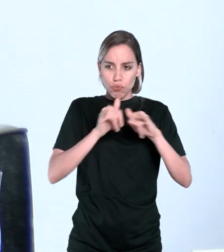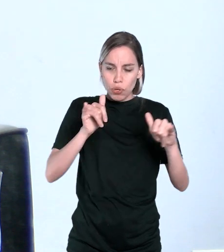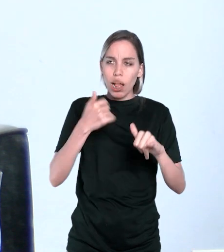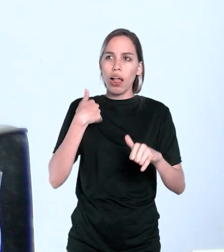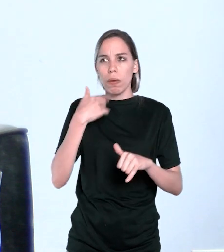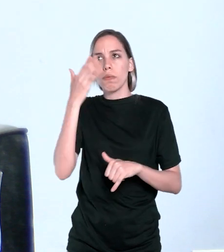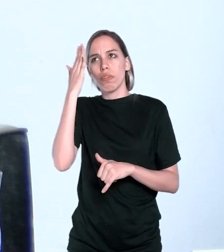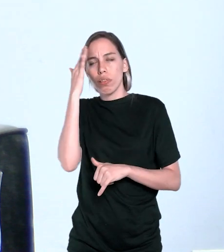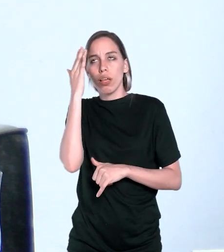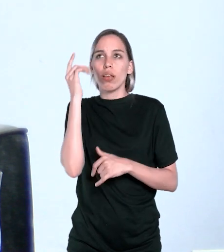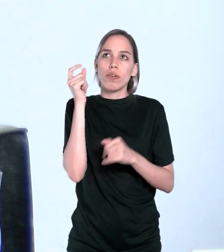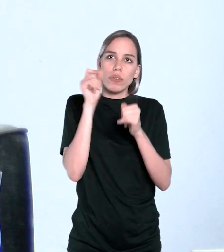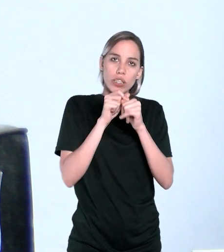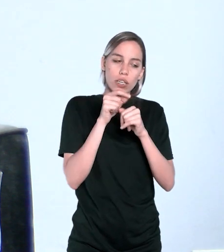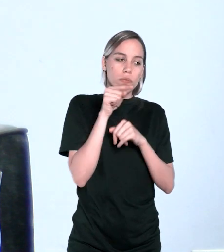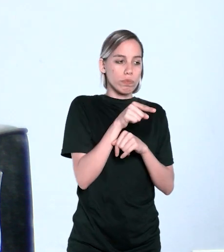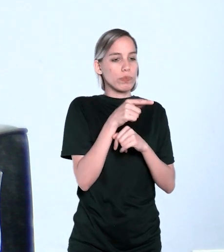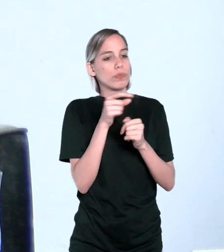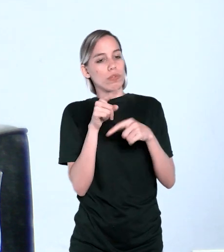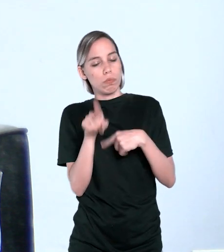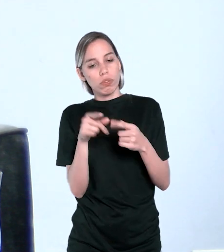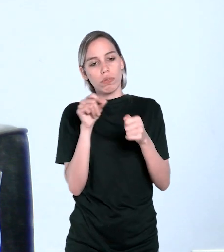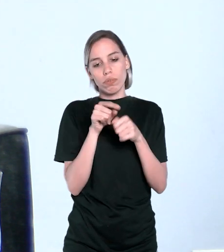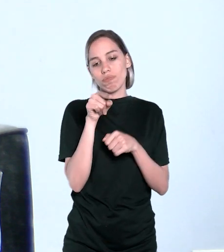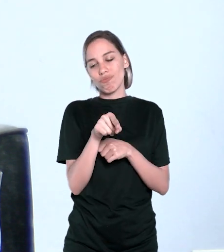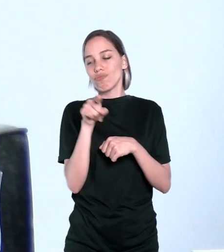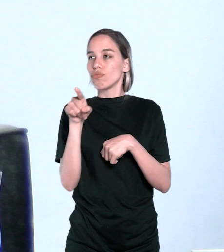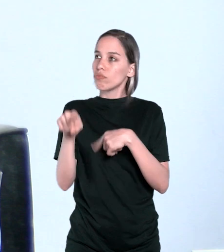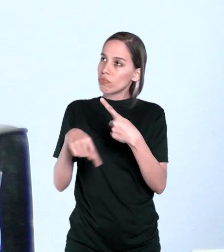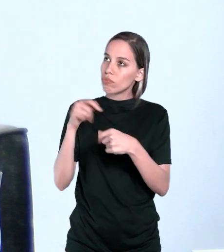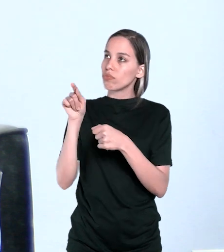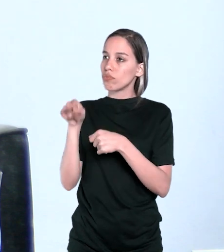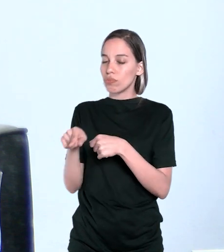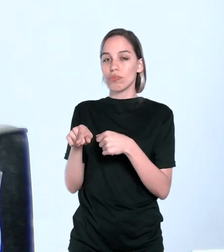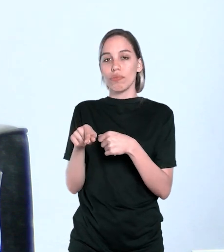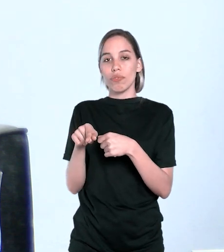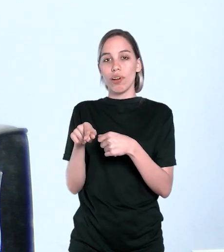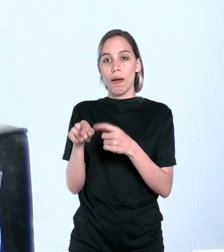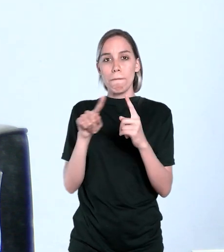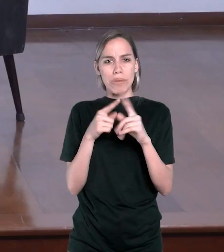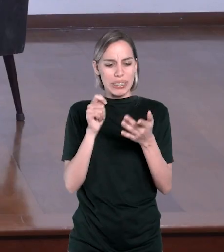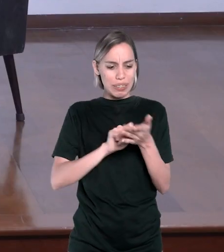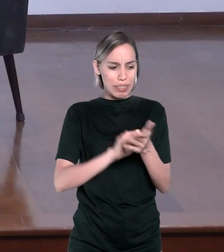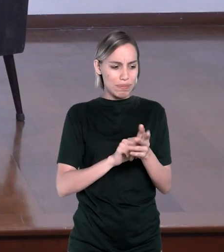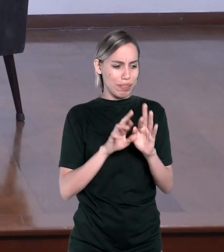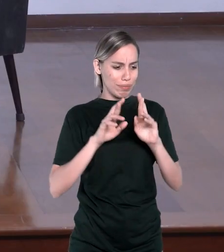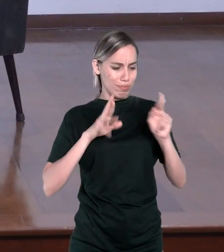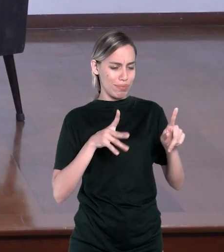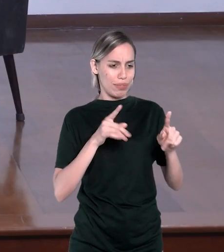depois, né, você vai fazer isso, depois eu vou fazer isso, depois. Escrever não é assim. Escrever realmente é se jogar de um trampolim,